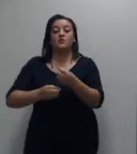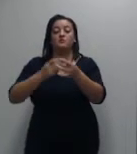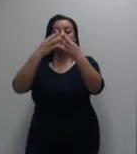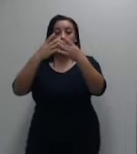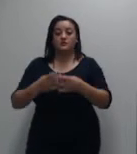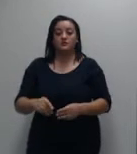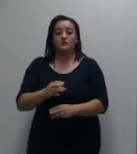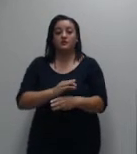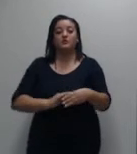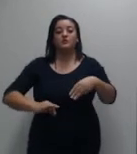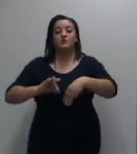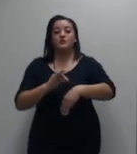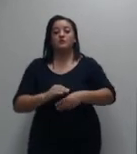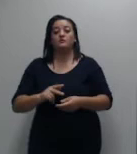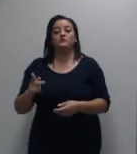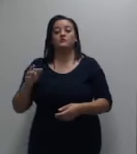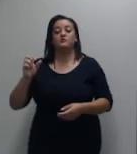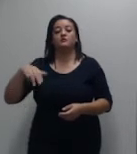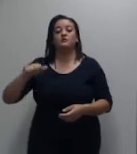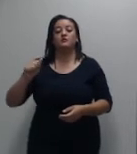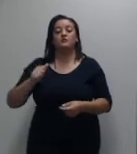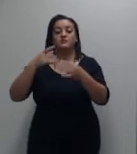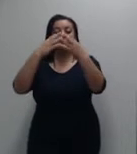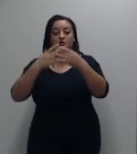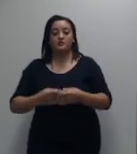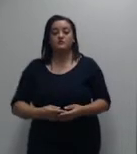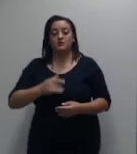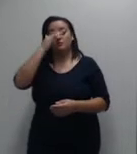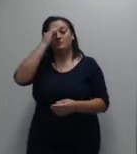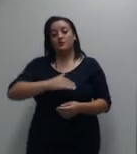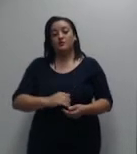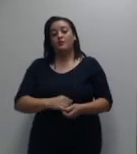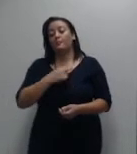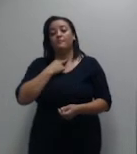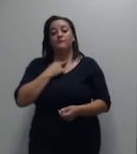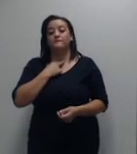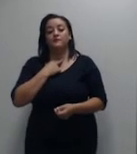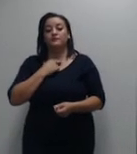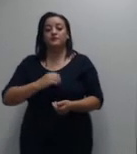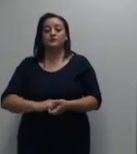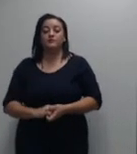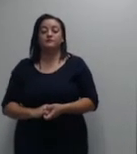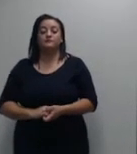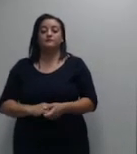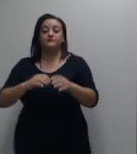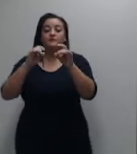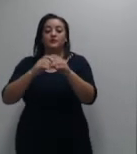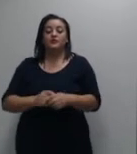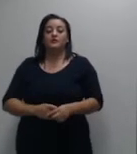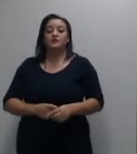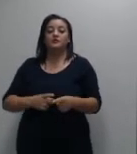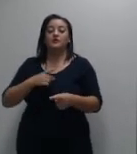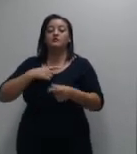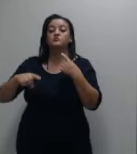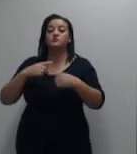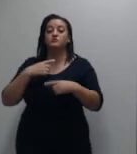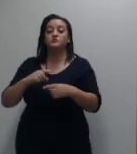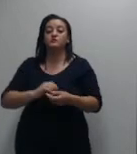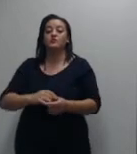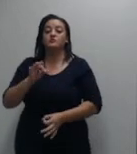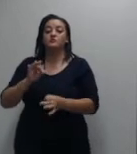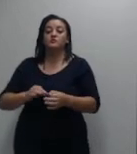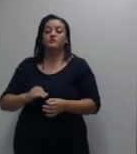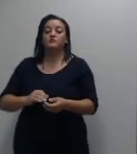tem instrução probatória não poderia que estava discussão em juízo Ou Tribunal